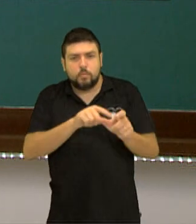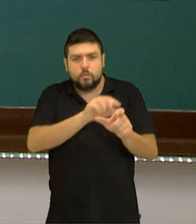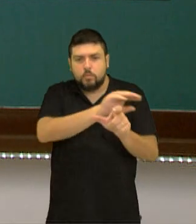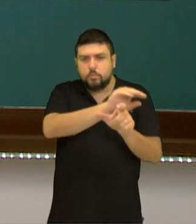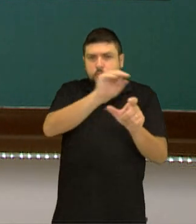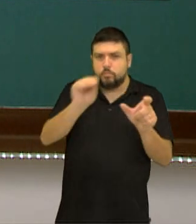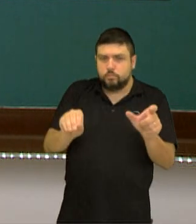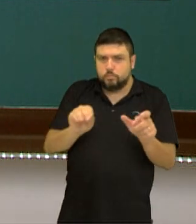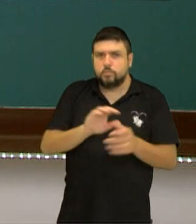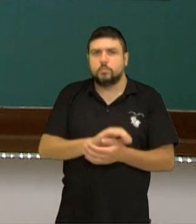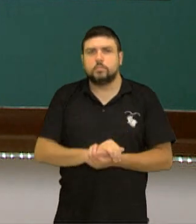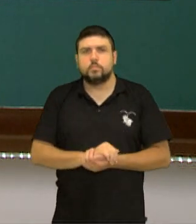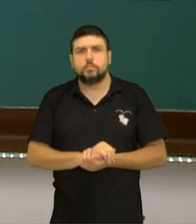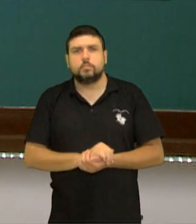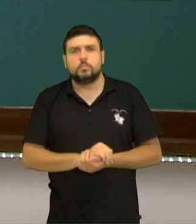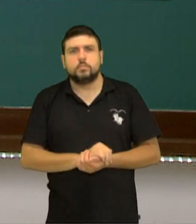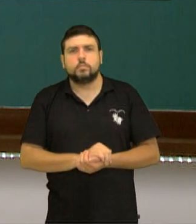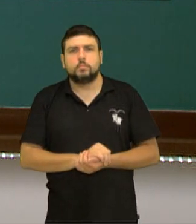tá bom?